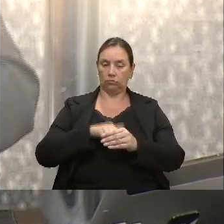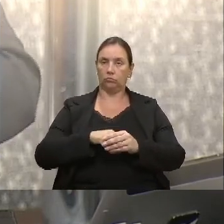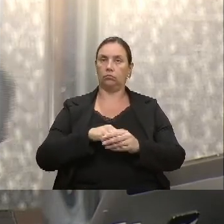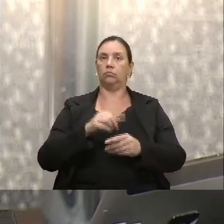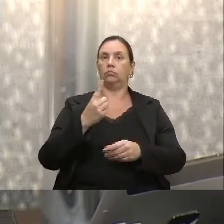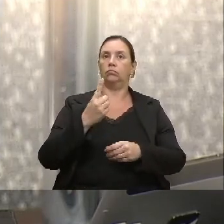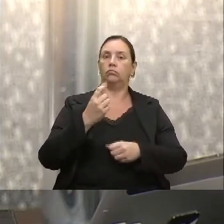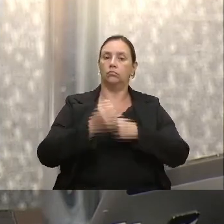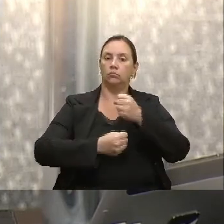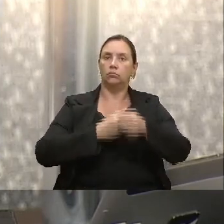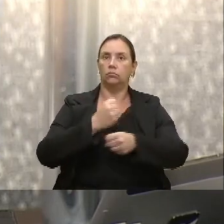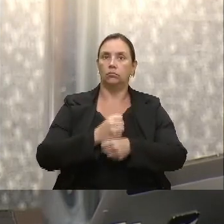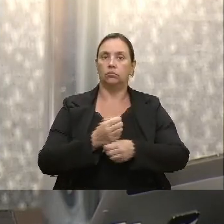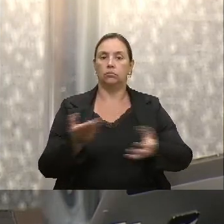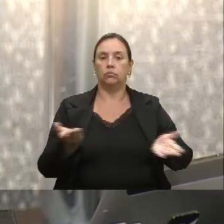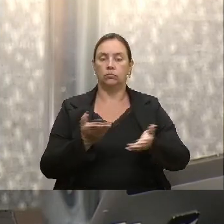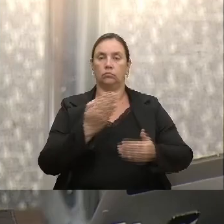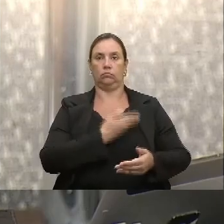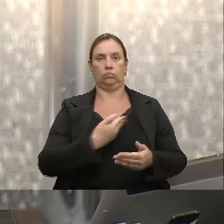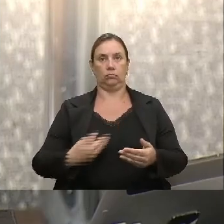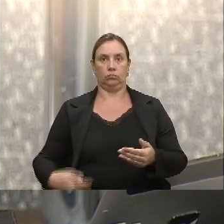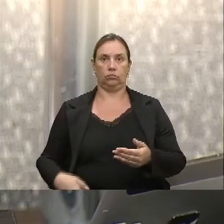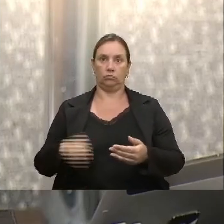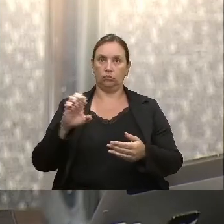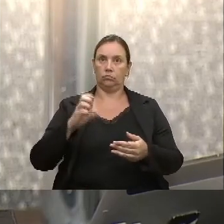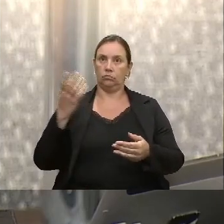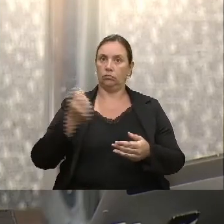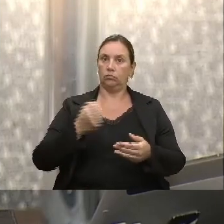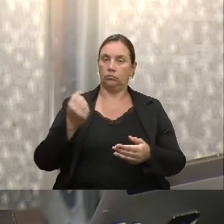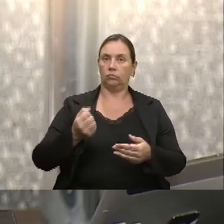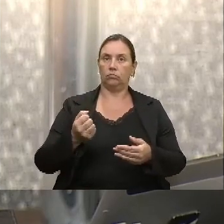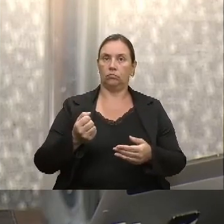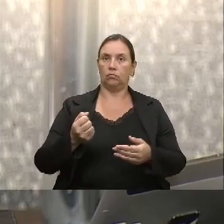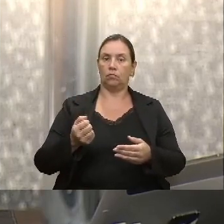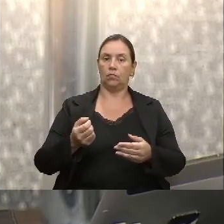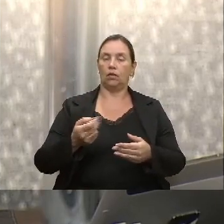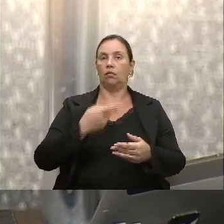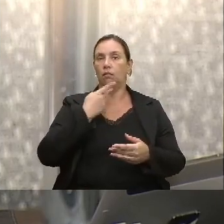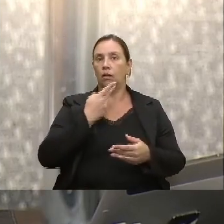governador disse que não tem condições do Estado sustentar e